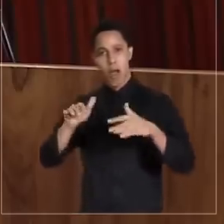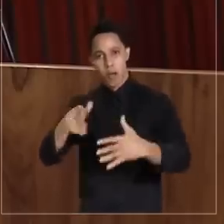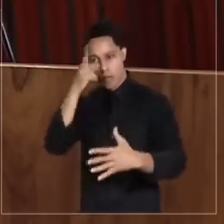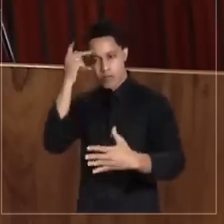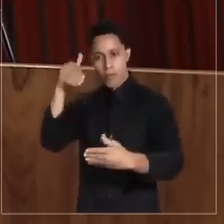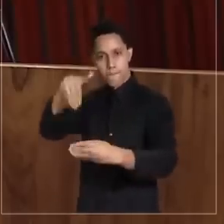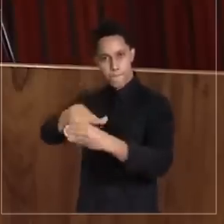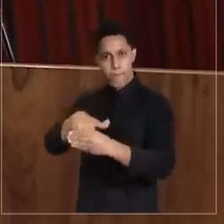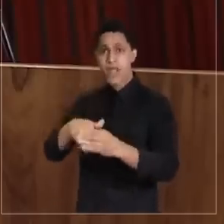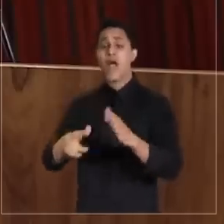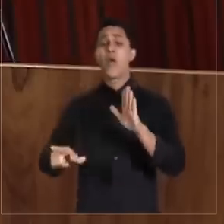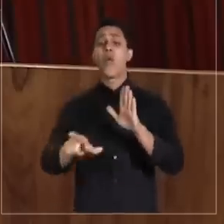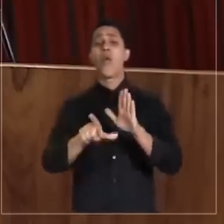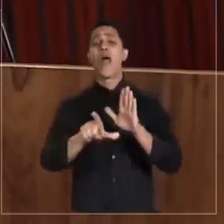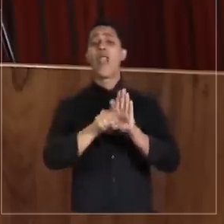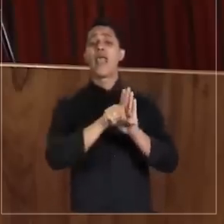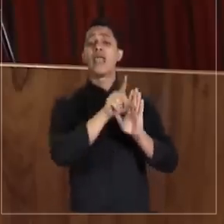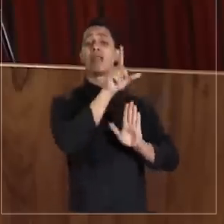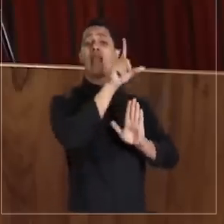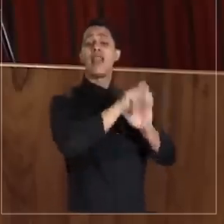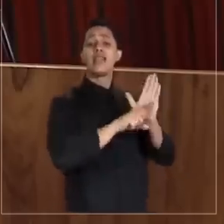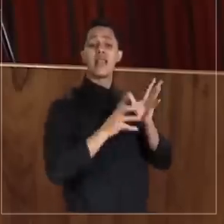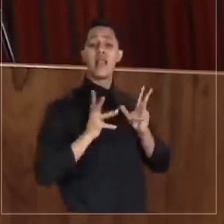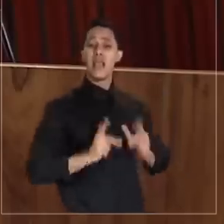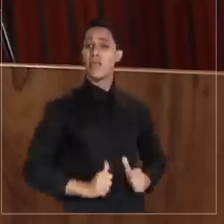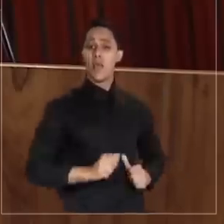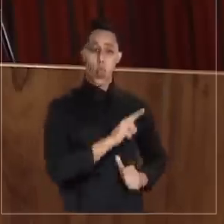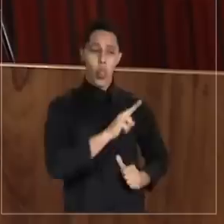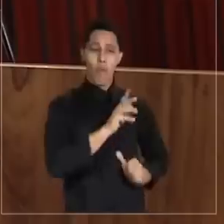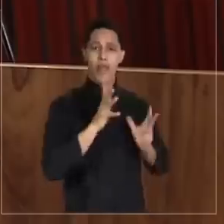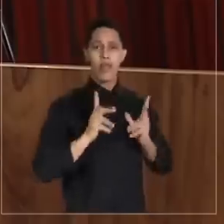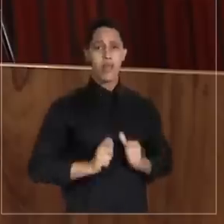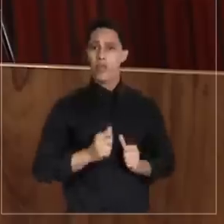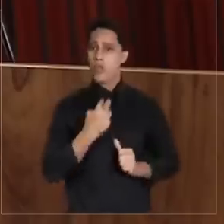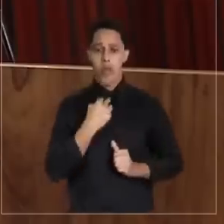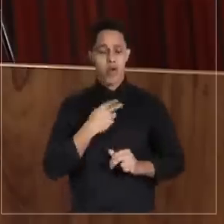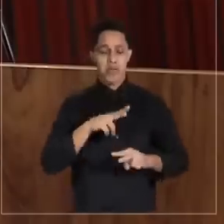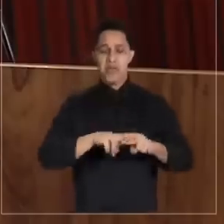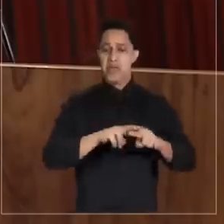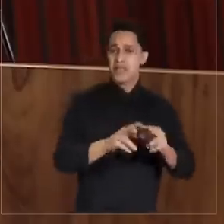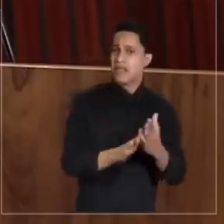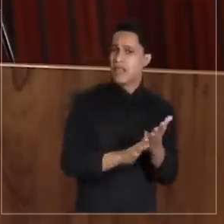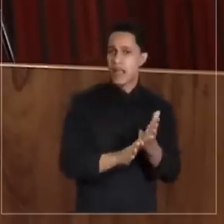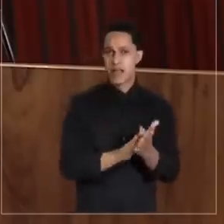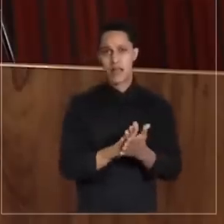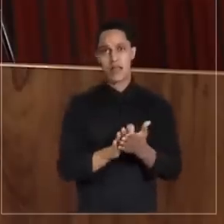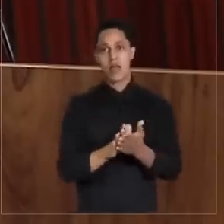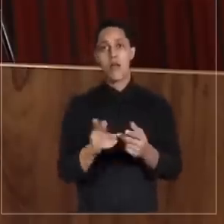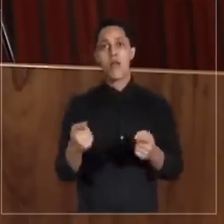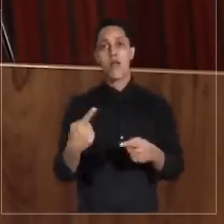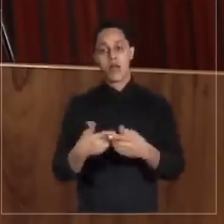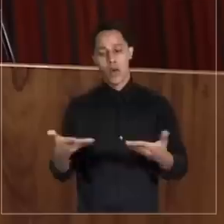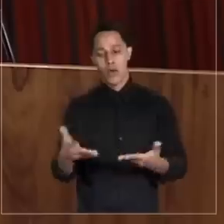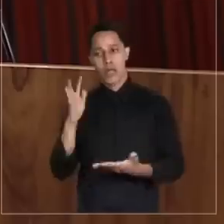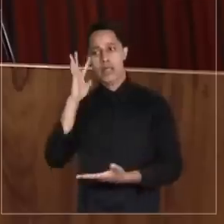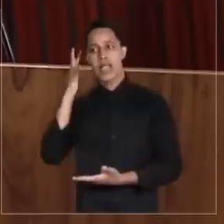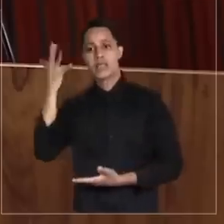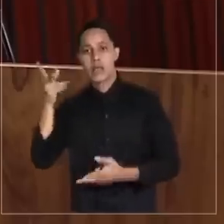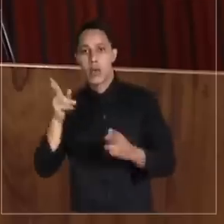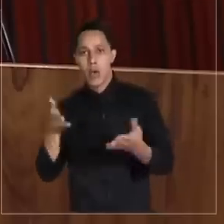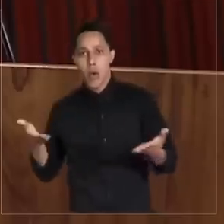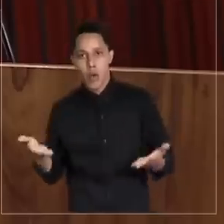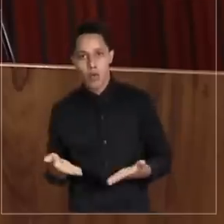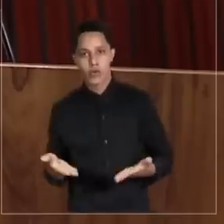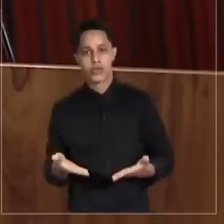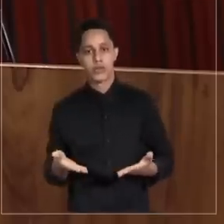a lei da ficha limpa, estabelecendo exatamente o que nós estamos aqui cuidando como fundamento jurídico da decisão agora tomada, que é, ou